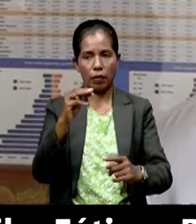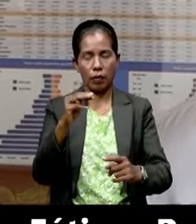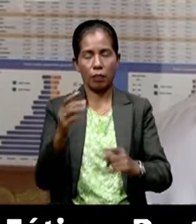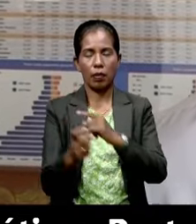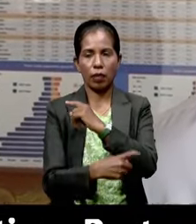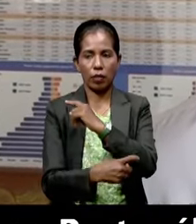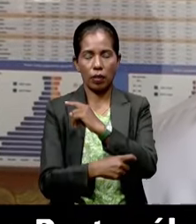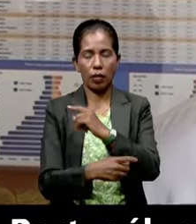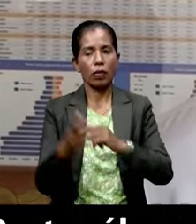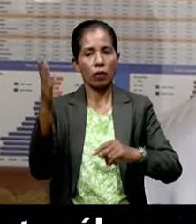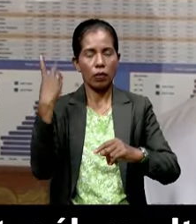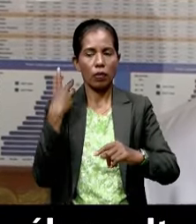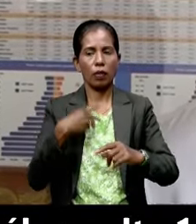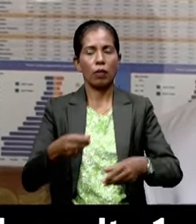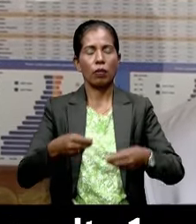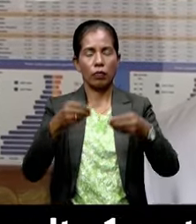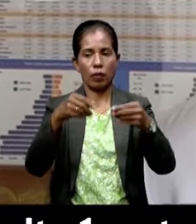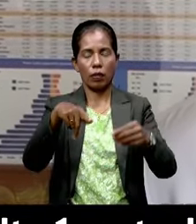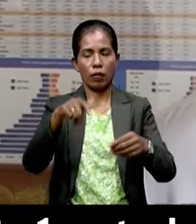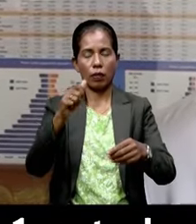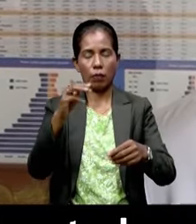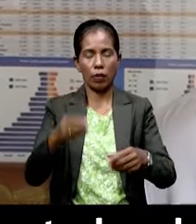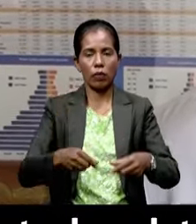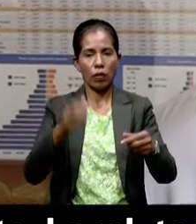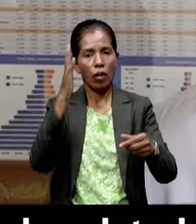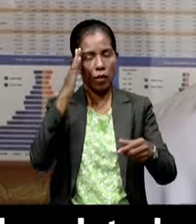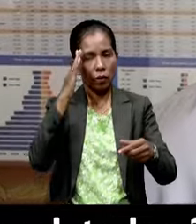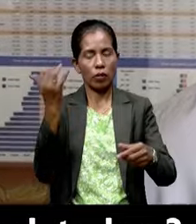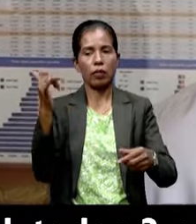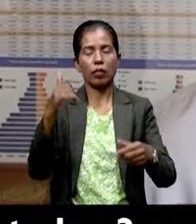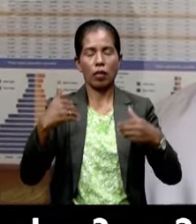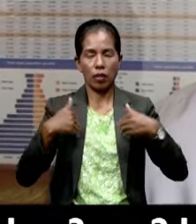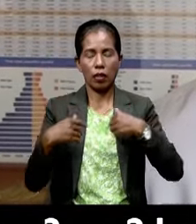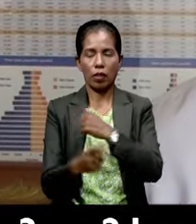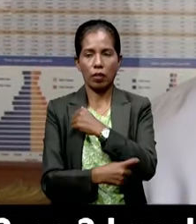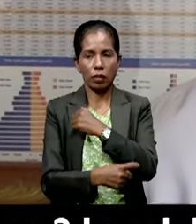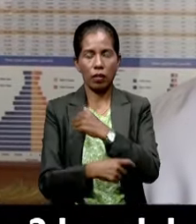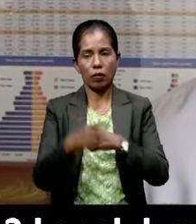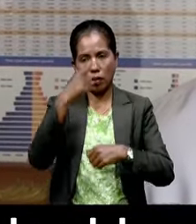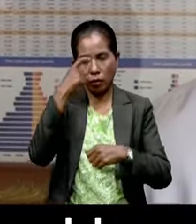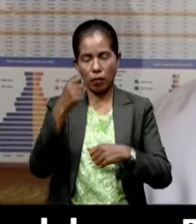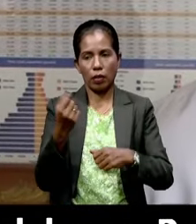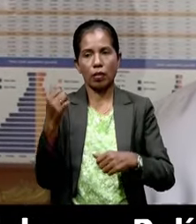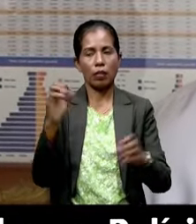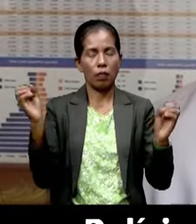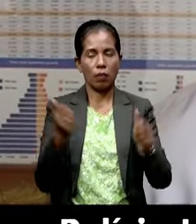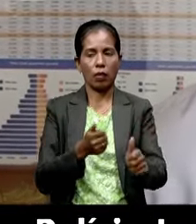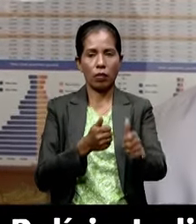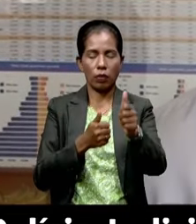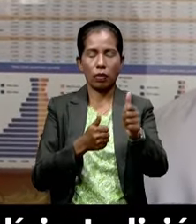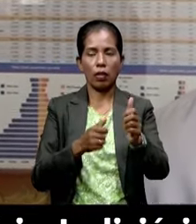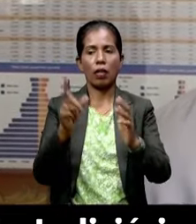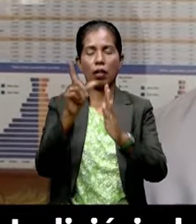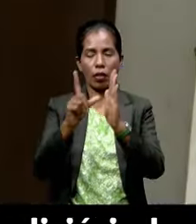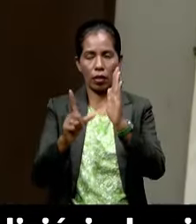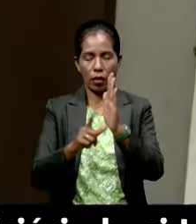sansang tamba antes nenes pam fo hano intiona kata se ia sansang tamba se makala kumpri orden